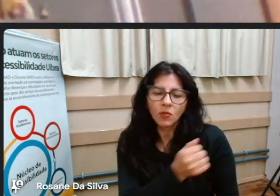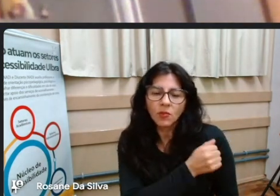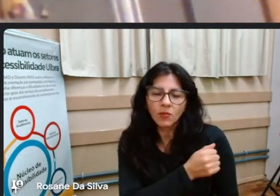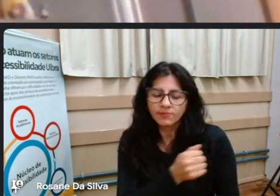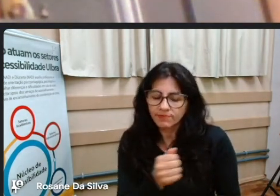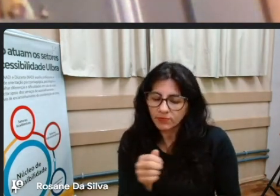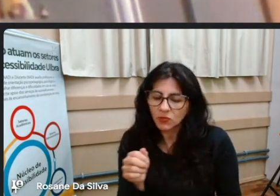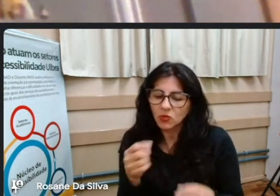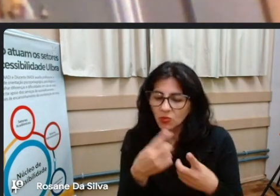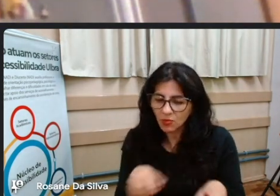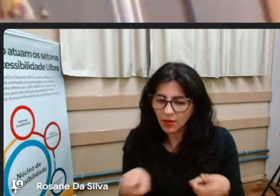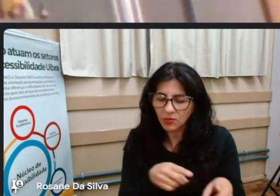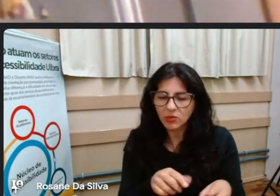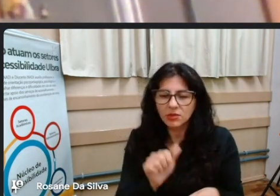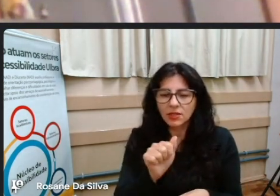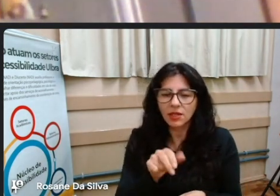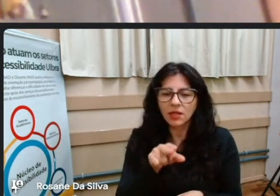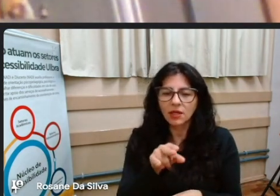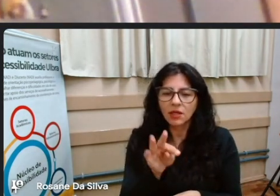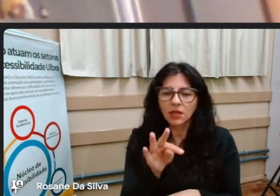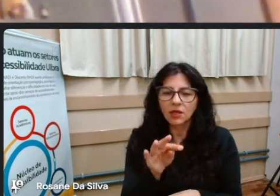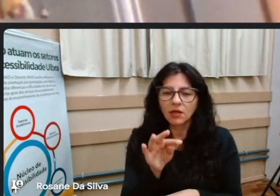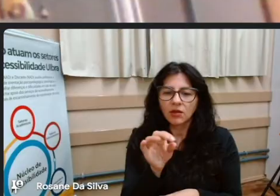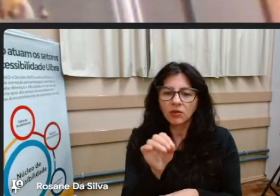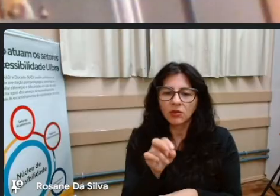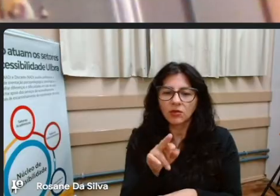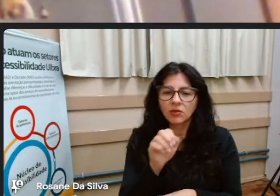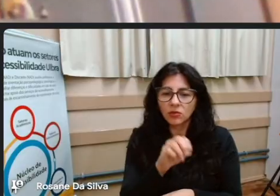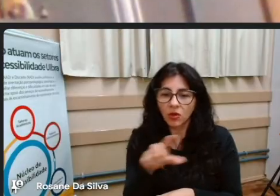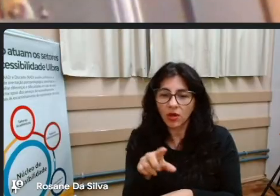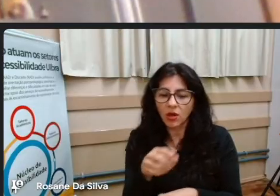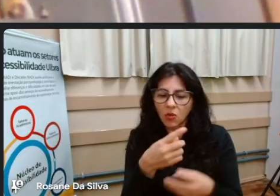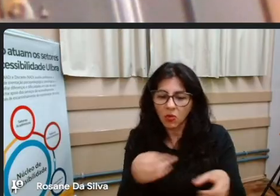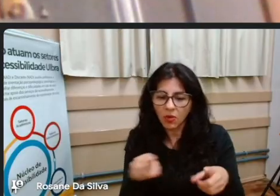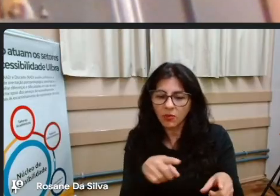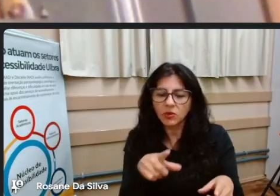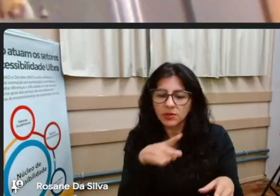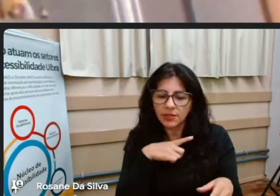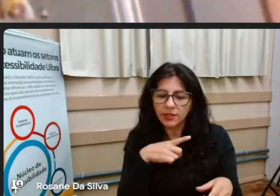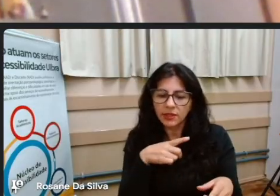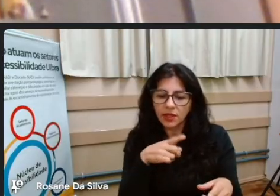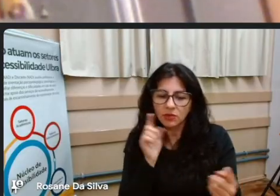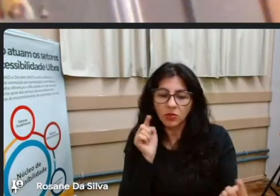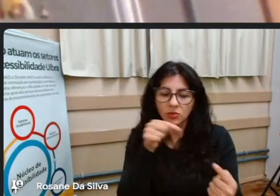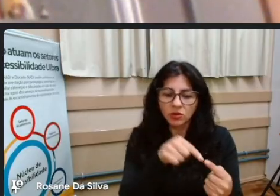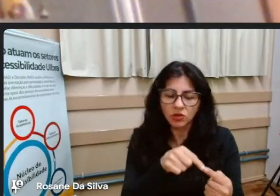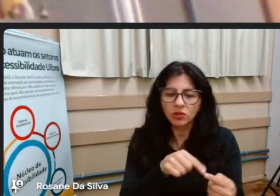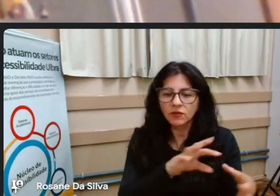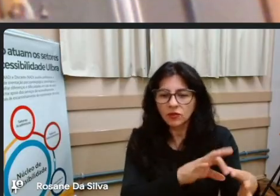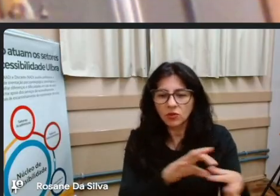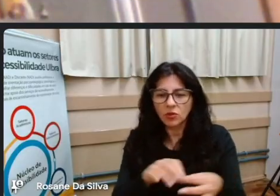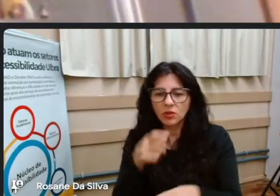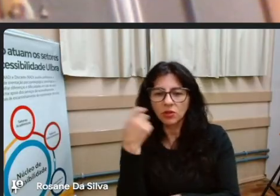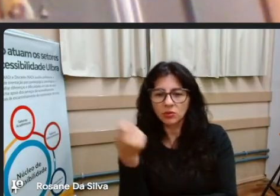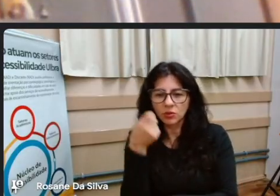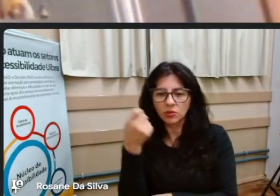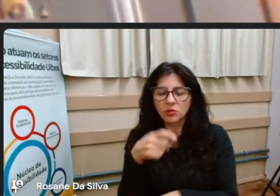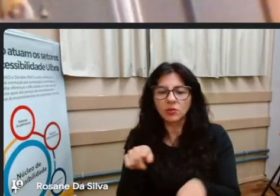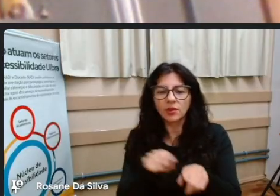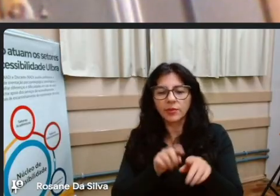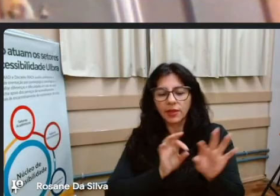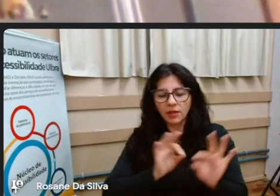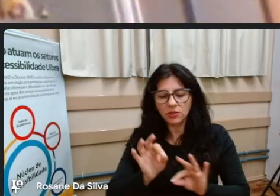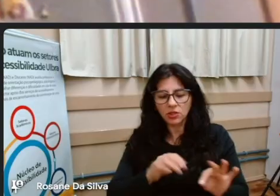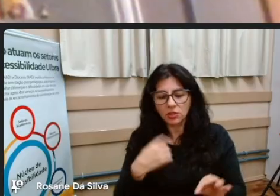Ah uma música autoral uma música que faça sentido eh digamos assim eh no contexto do Rio Grande do